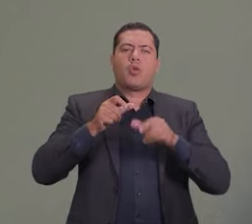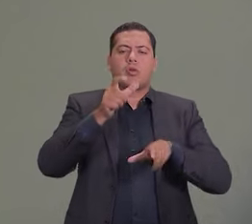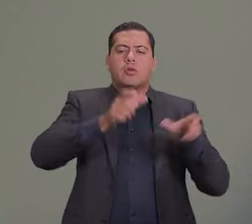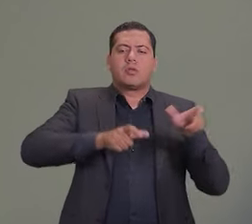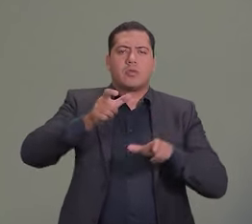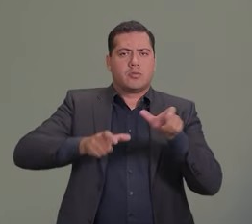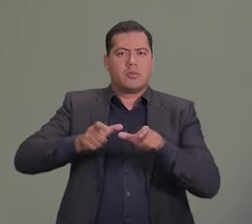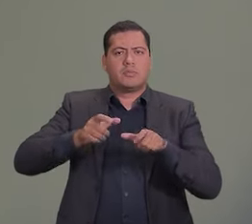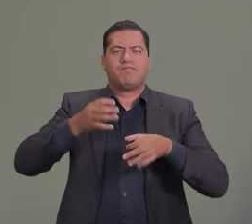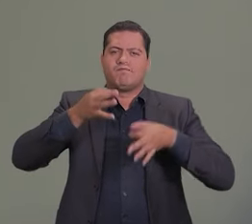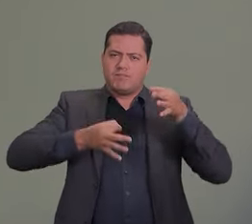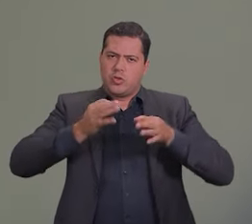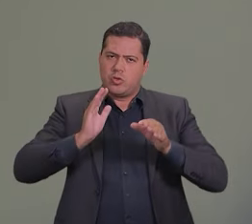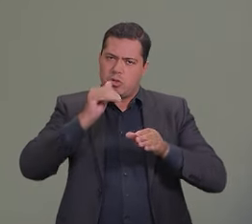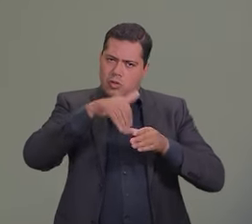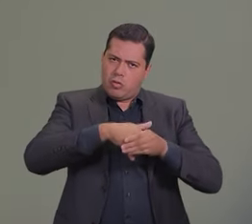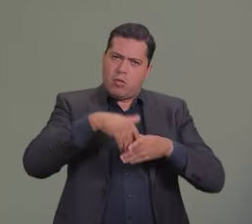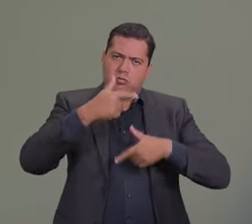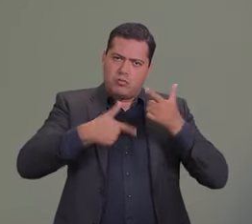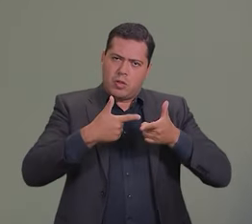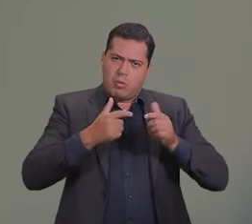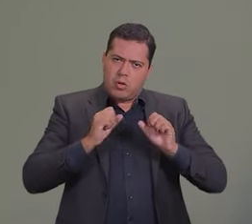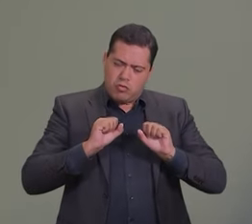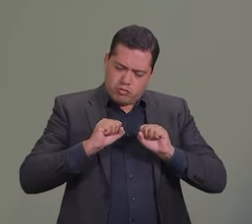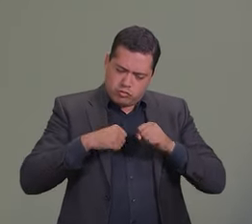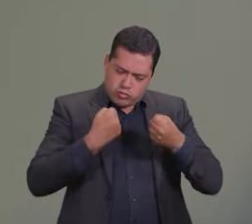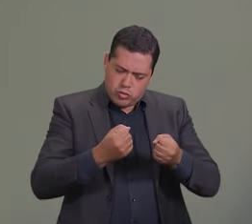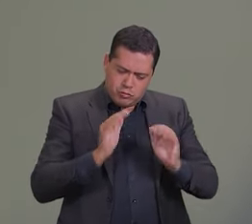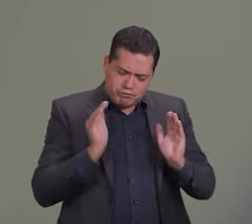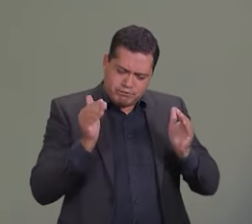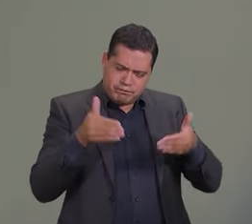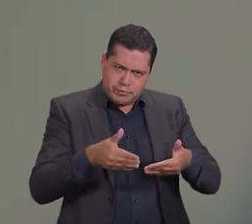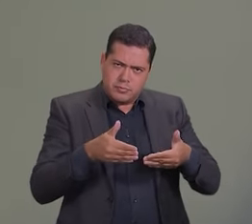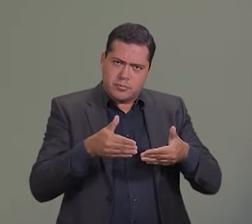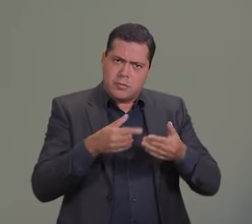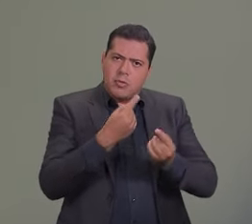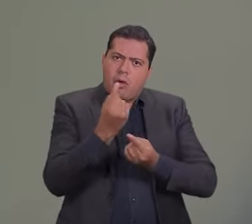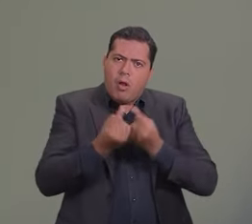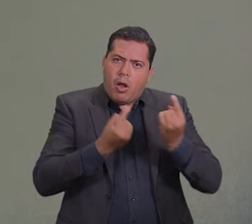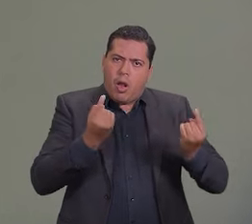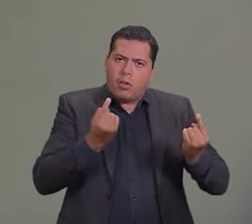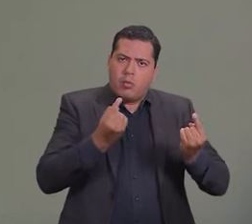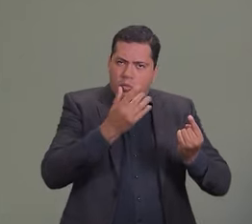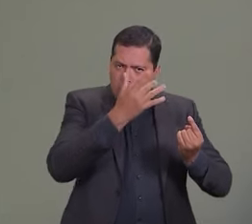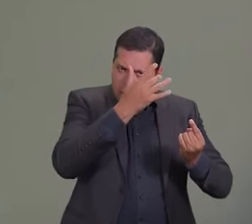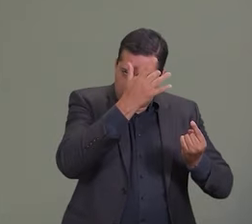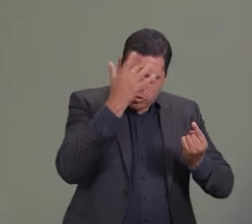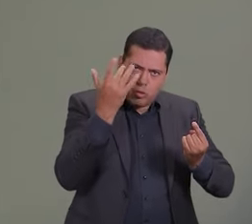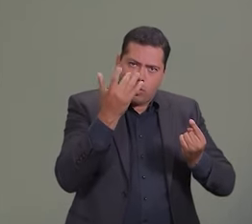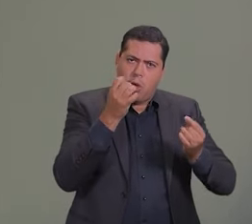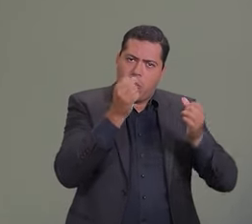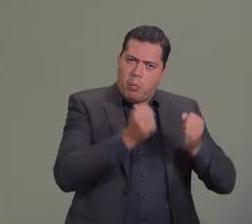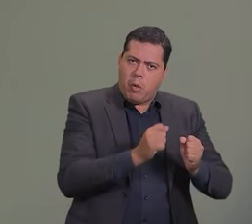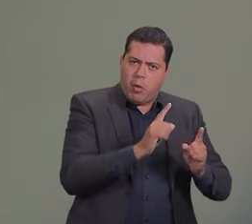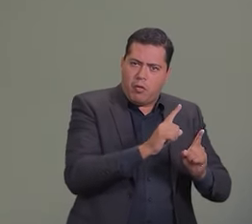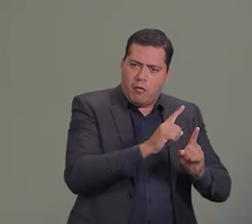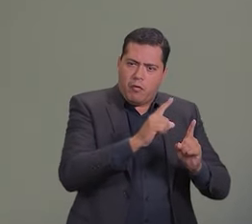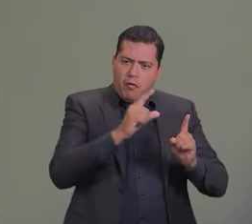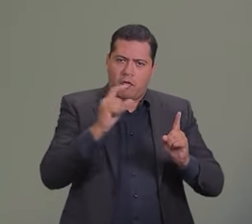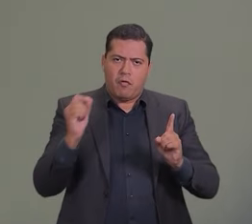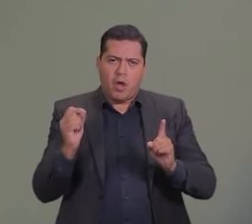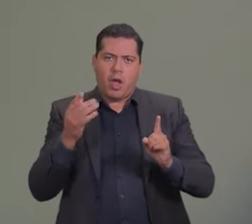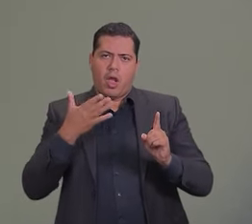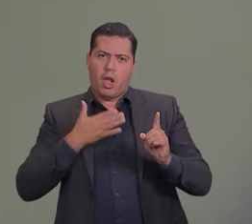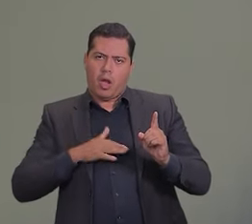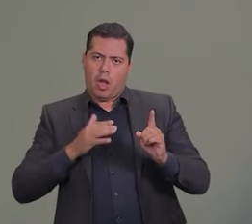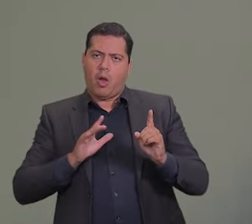e engajamento total para que as eleitoras e os eleitores pudessem ir tranquilamente entre as 8